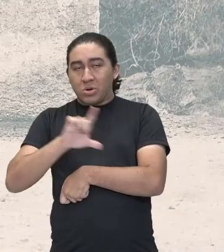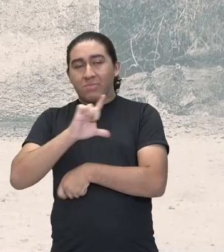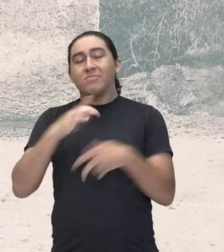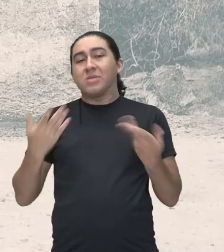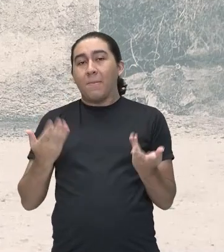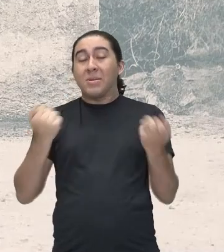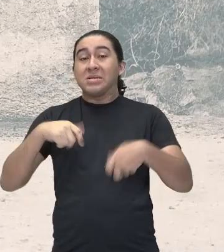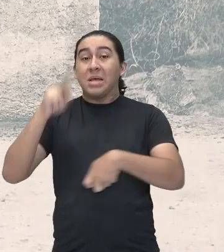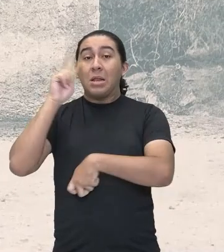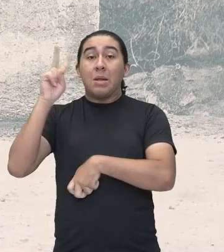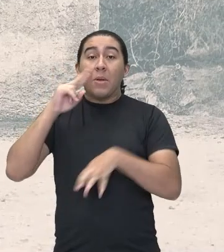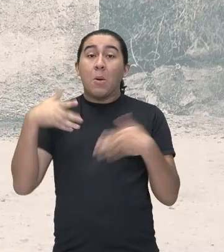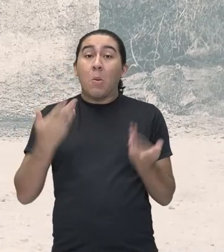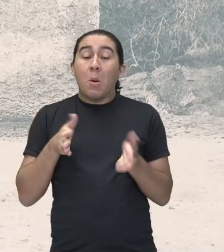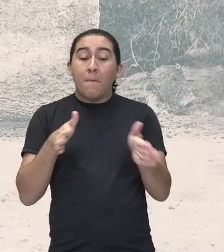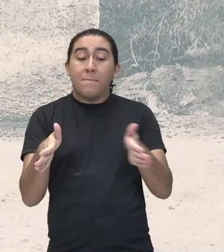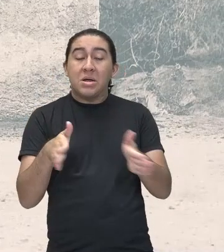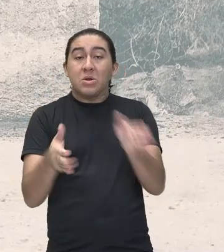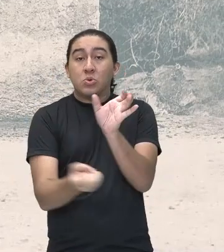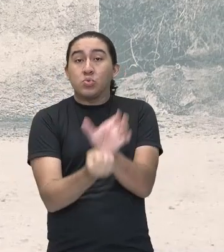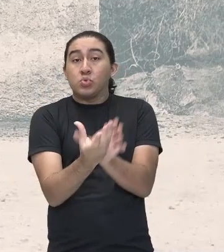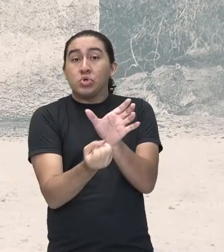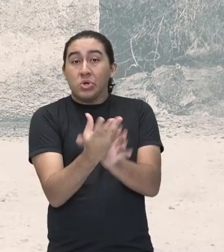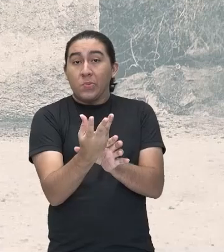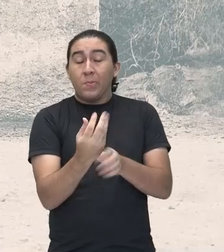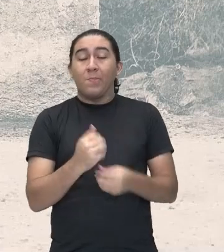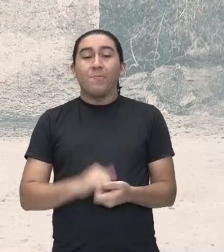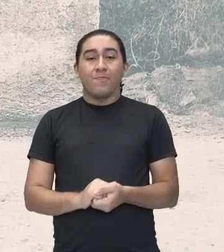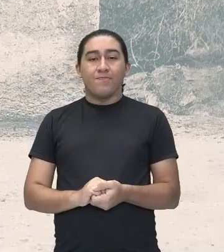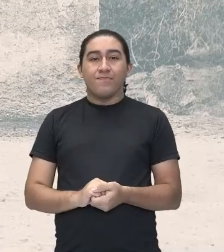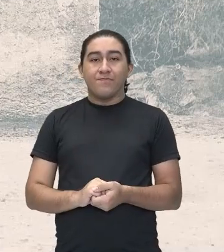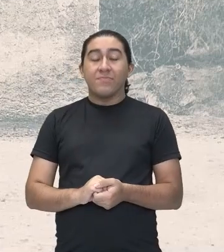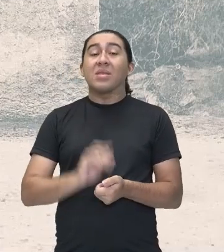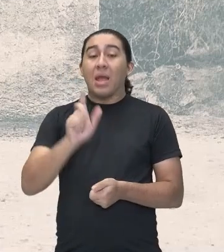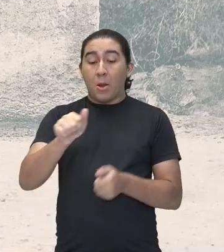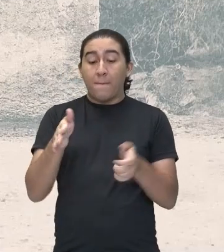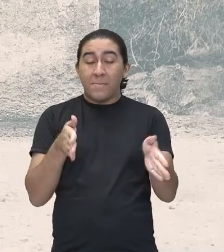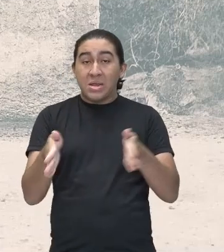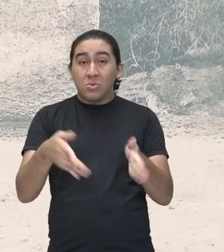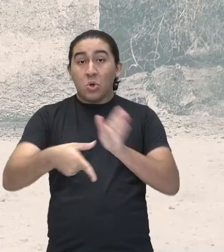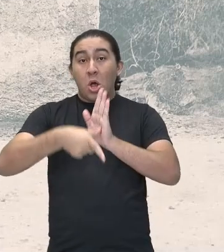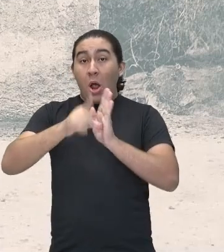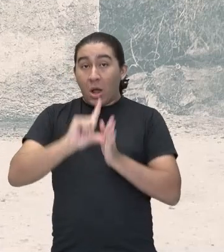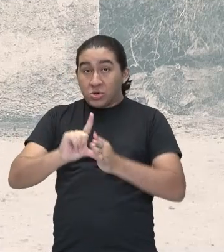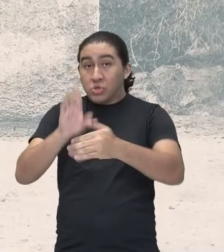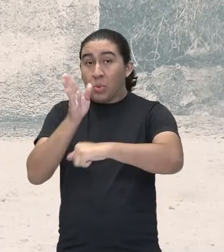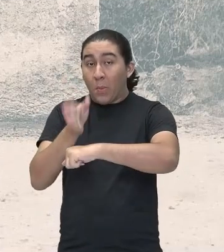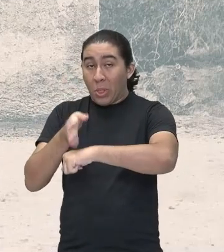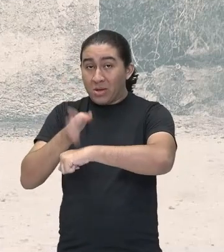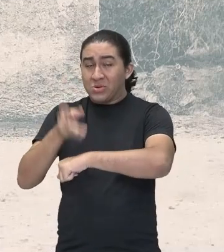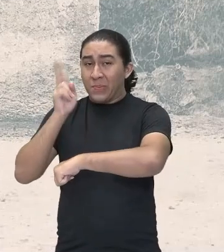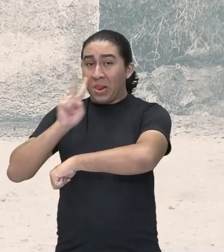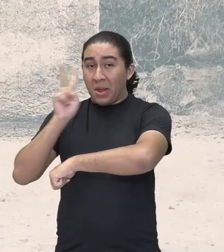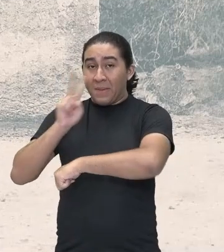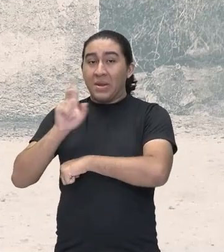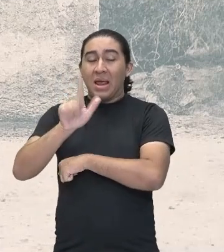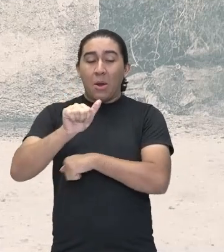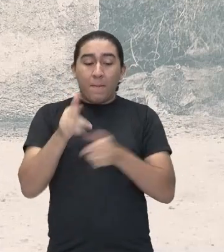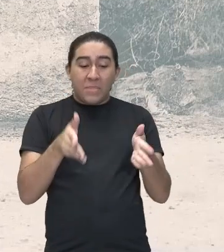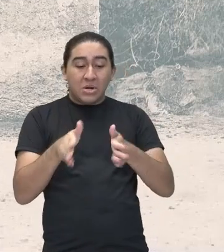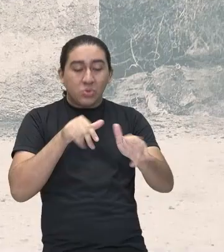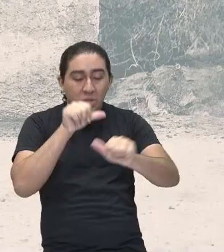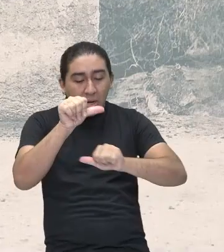lembrar o período em que ela foi produzida, exatamente no pré-modernismo, aquele período de transição.